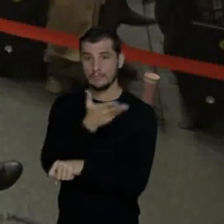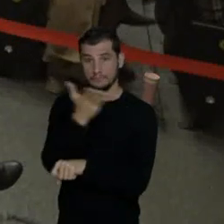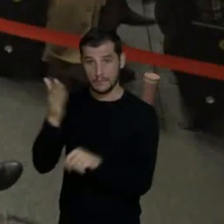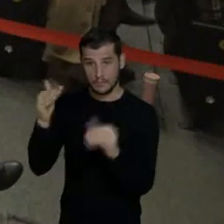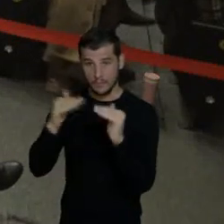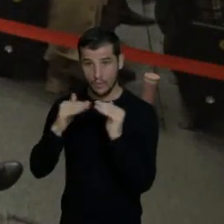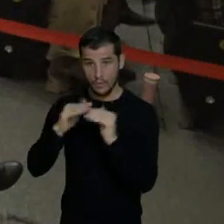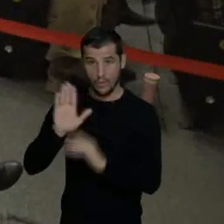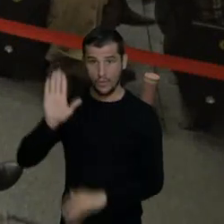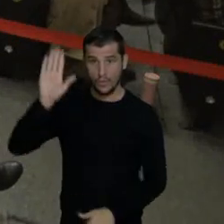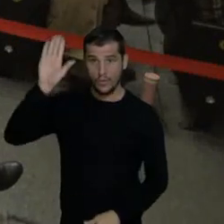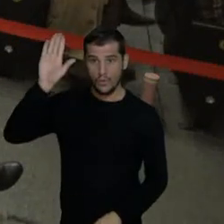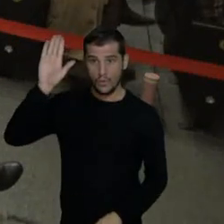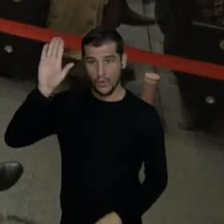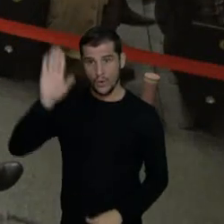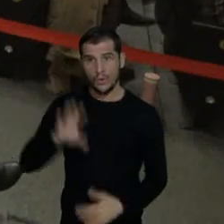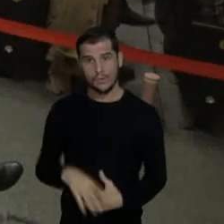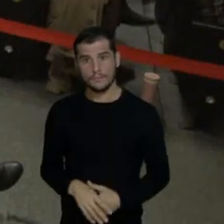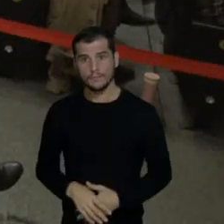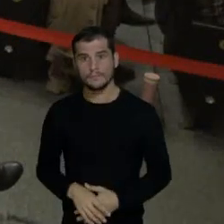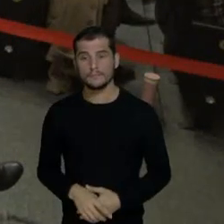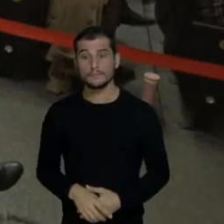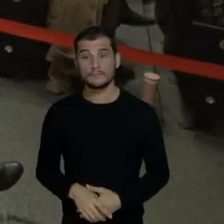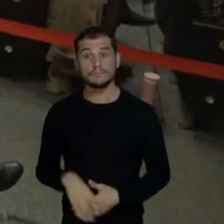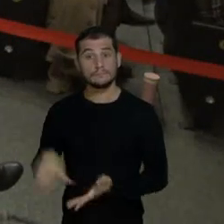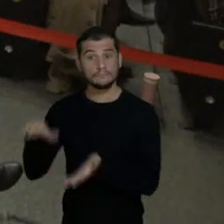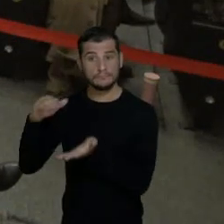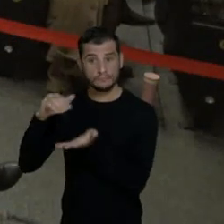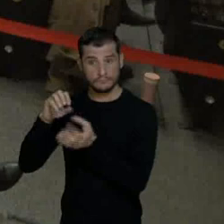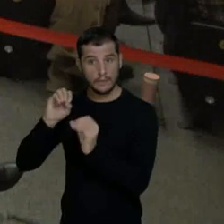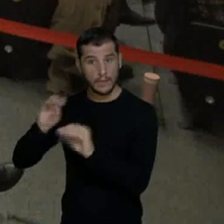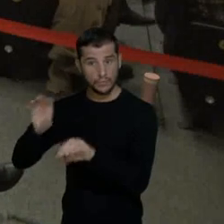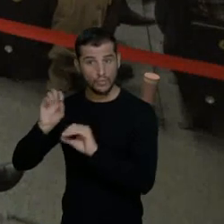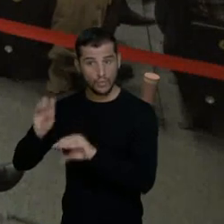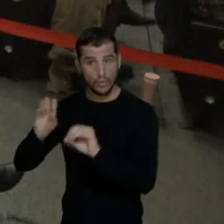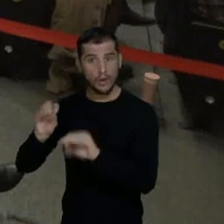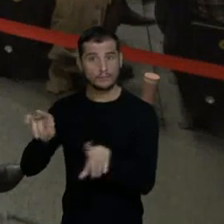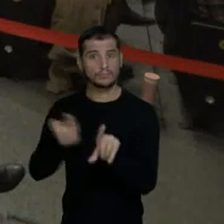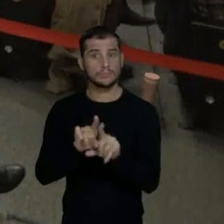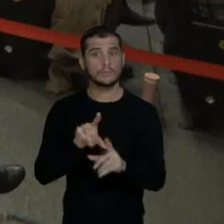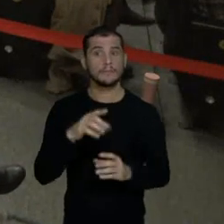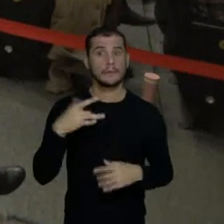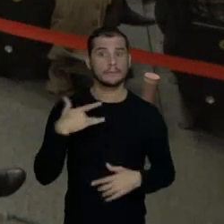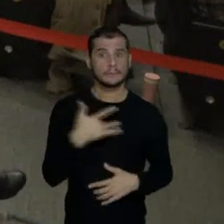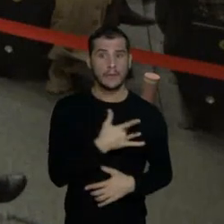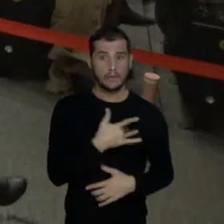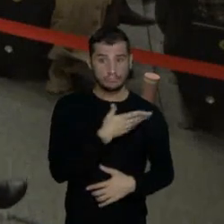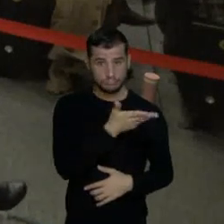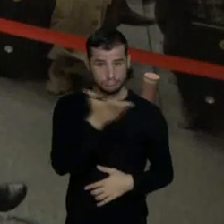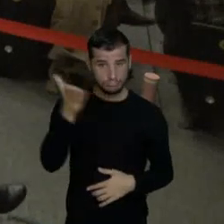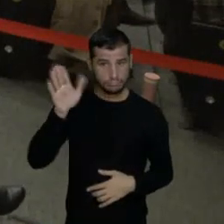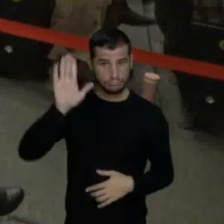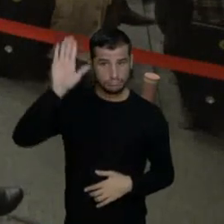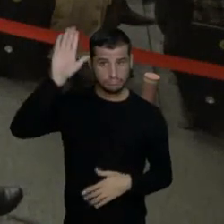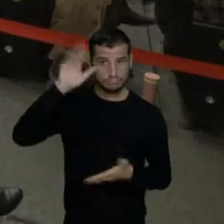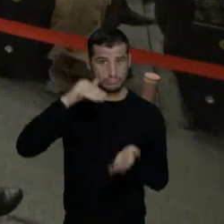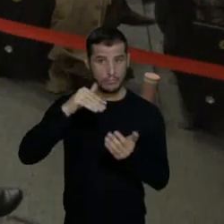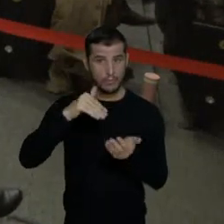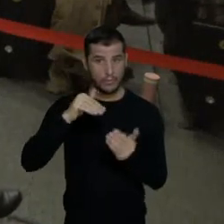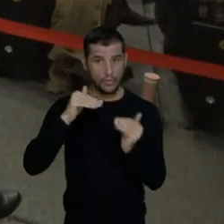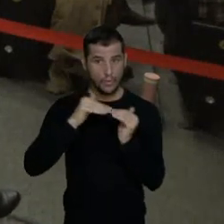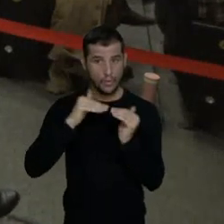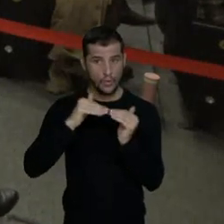aqui da educação e da saú concordado sim